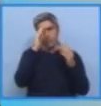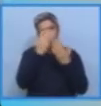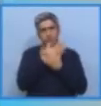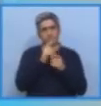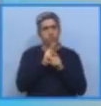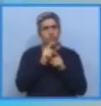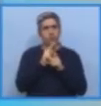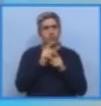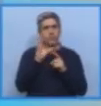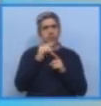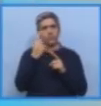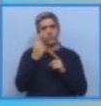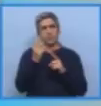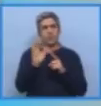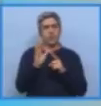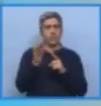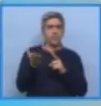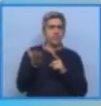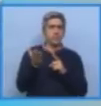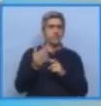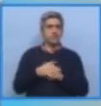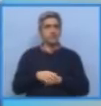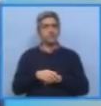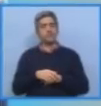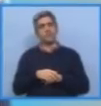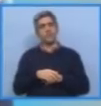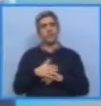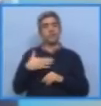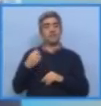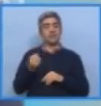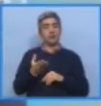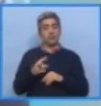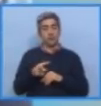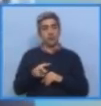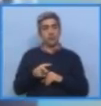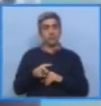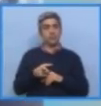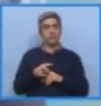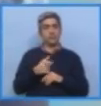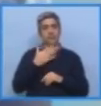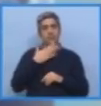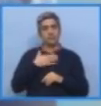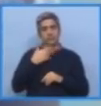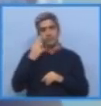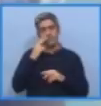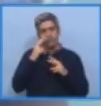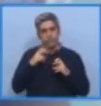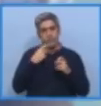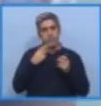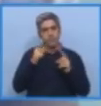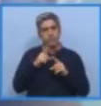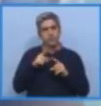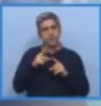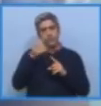como mais um que está ali. Ora, a misericórdia, então, levou-nos para redescobrir